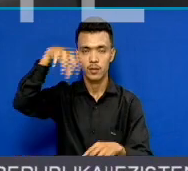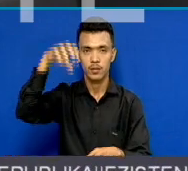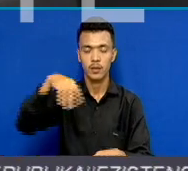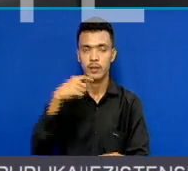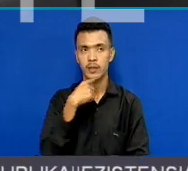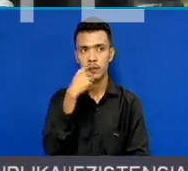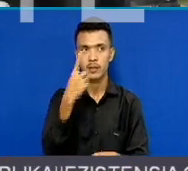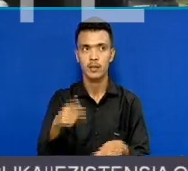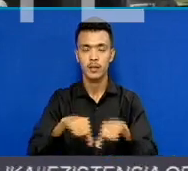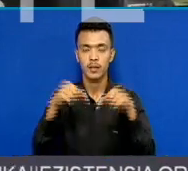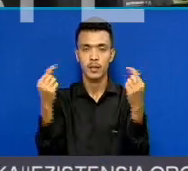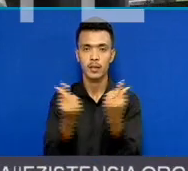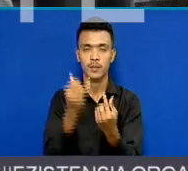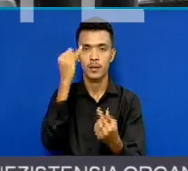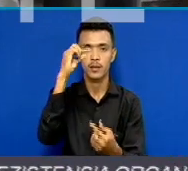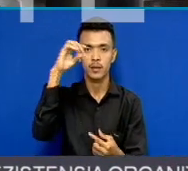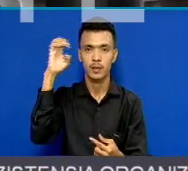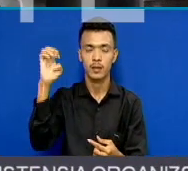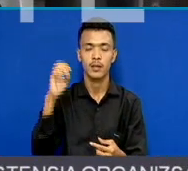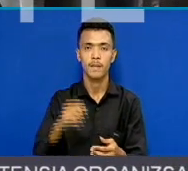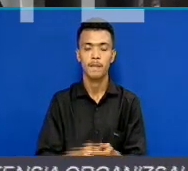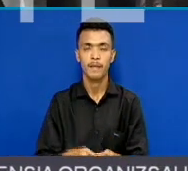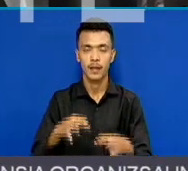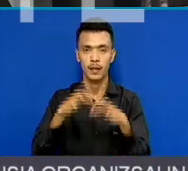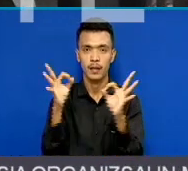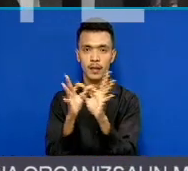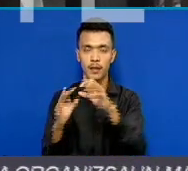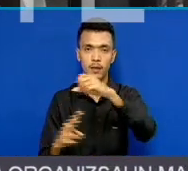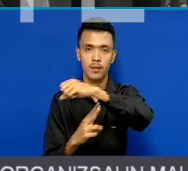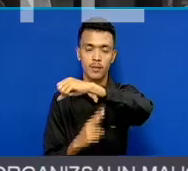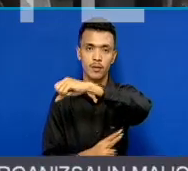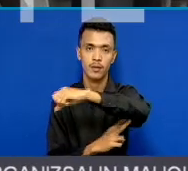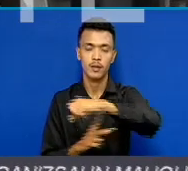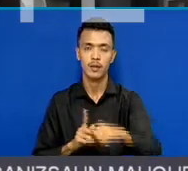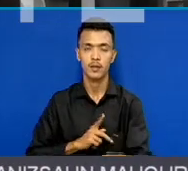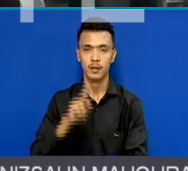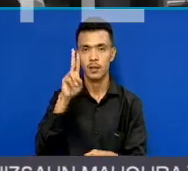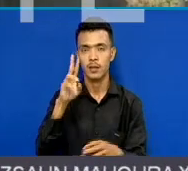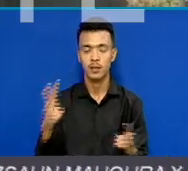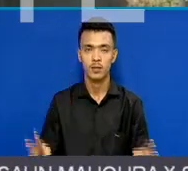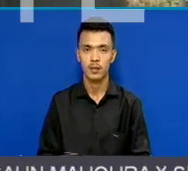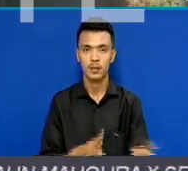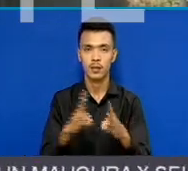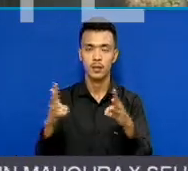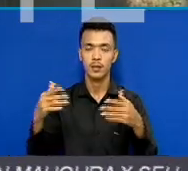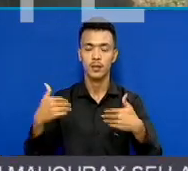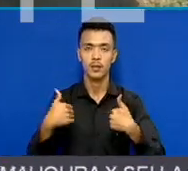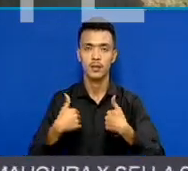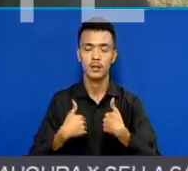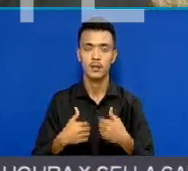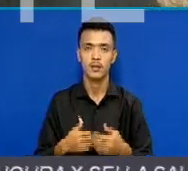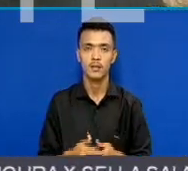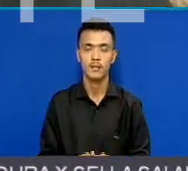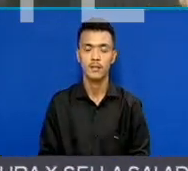relata, equipa Ejiade IP consegue normalizar ponte Kailaku, estrada Iha Airterjung,